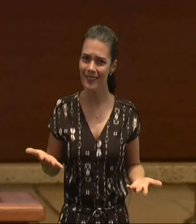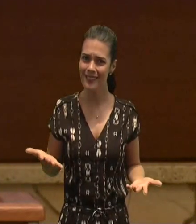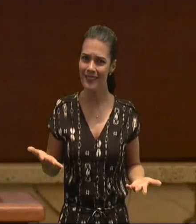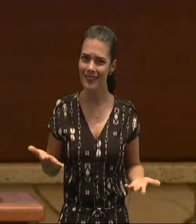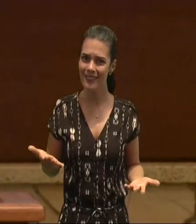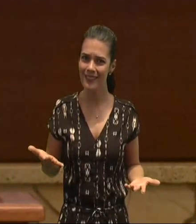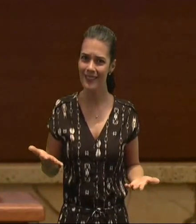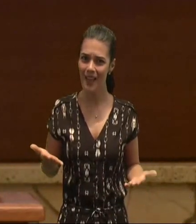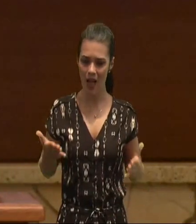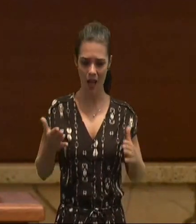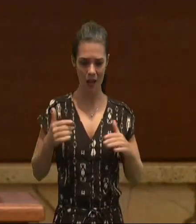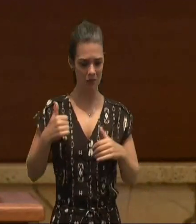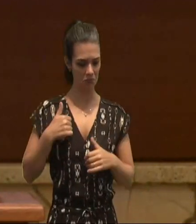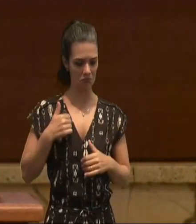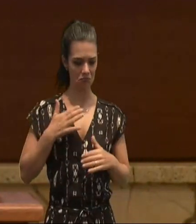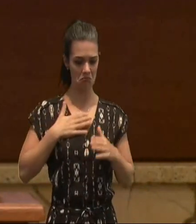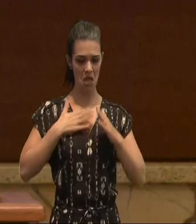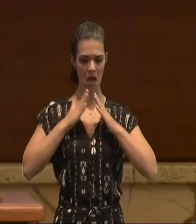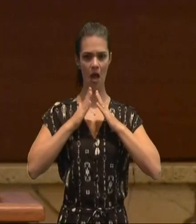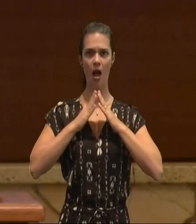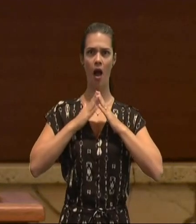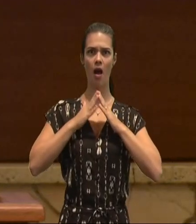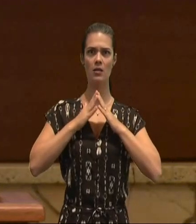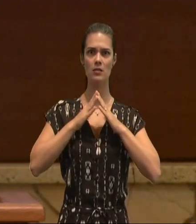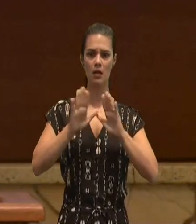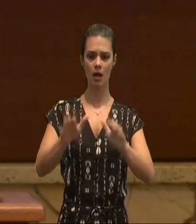receber a arca de Deus em casa,